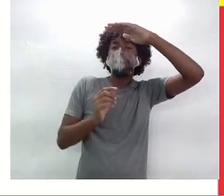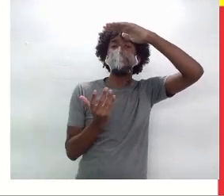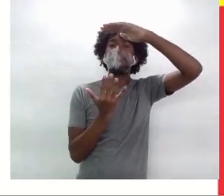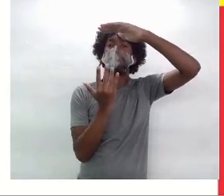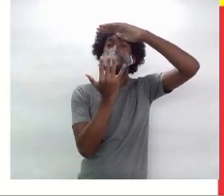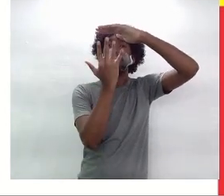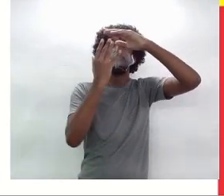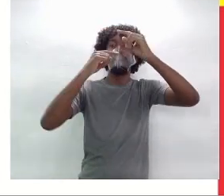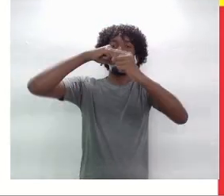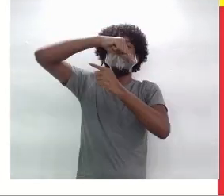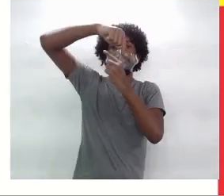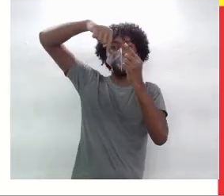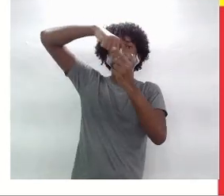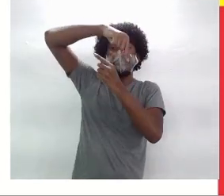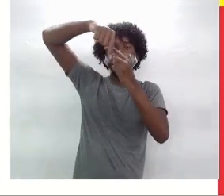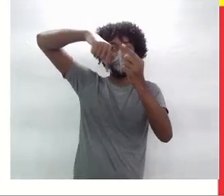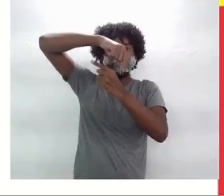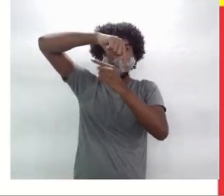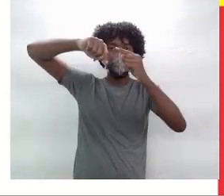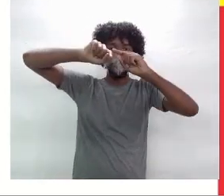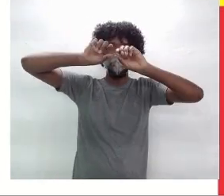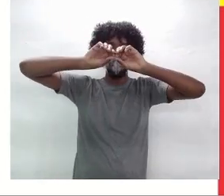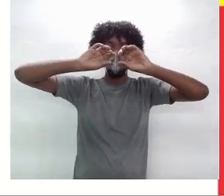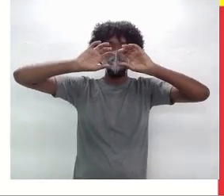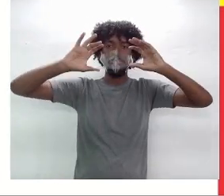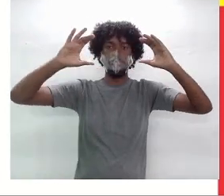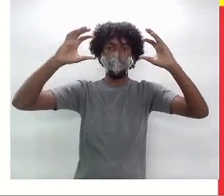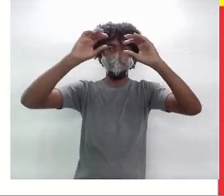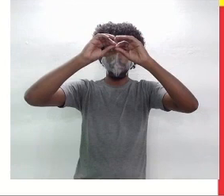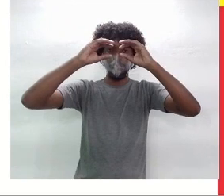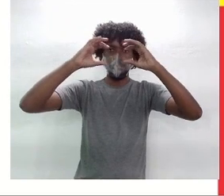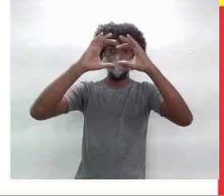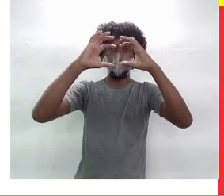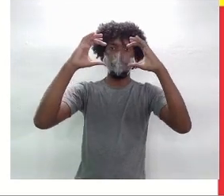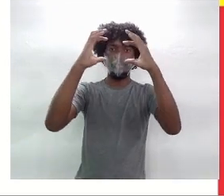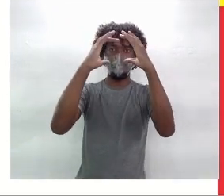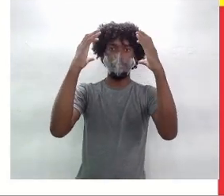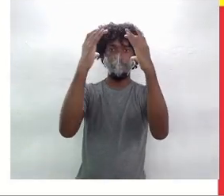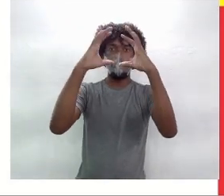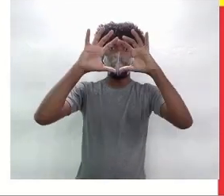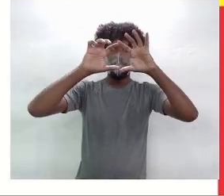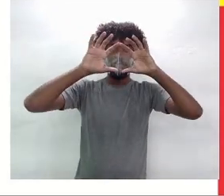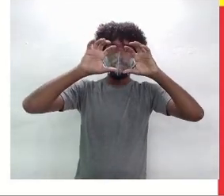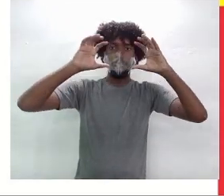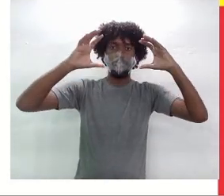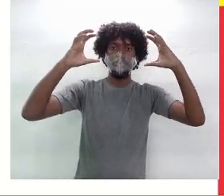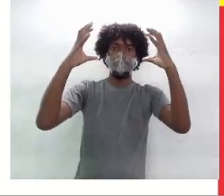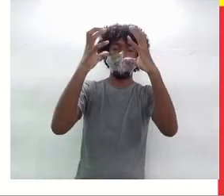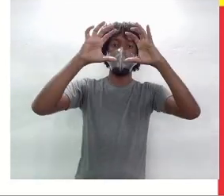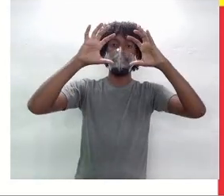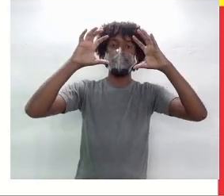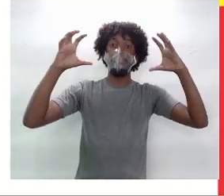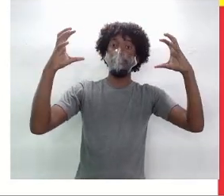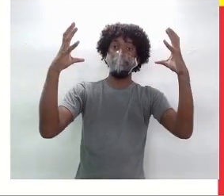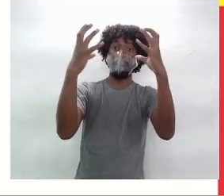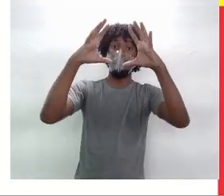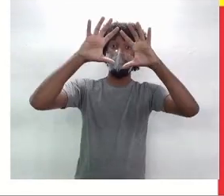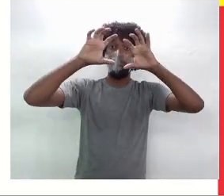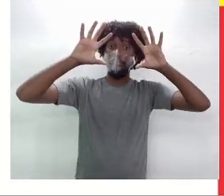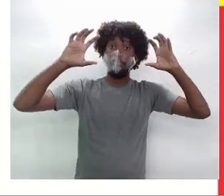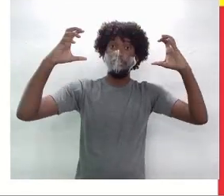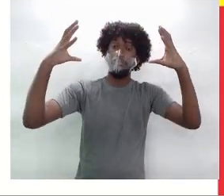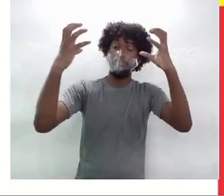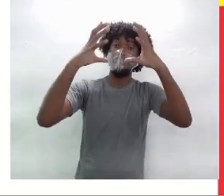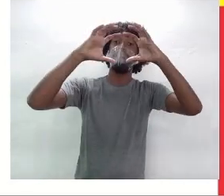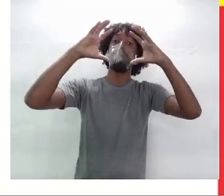o processo físico de condensação, essas nuvens elas vão se transformar, ou seja, do